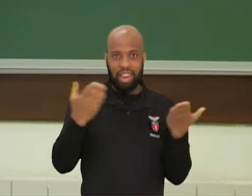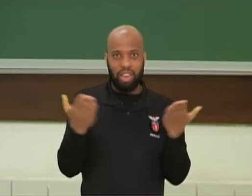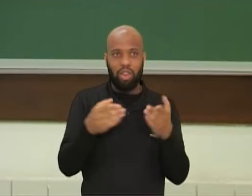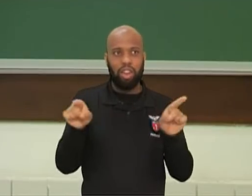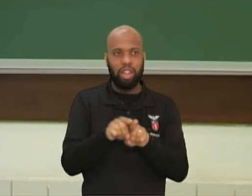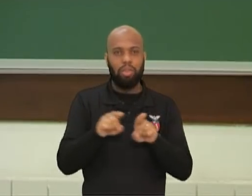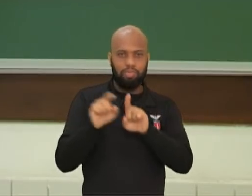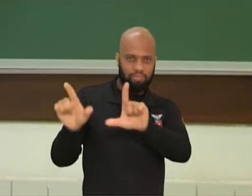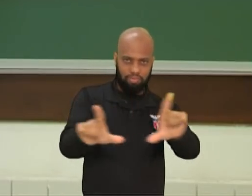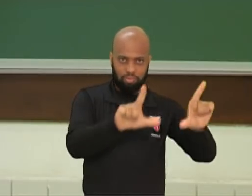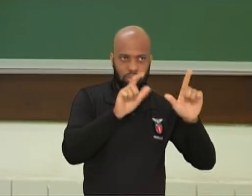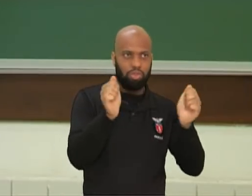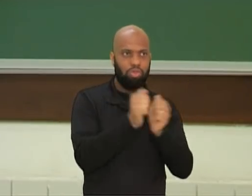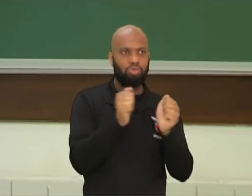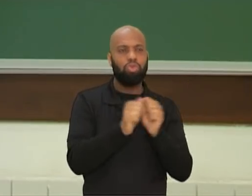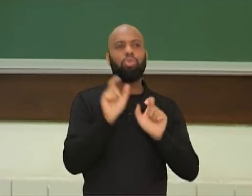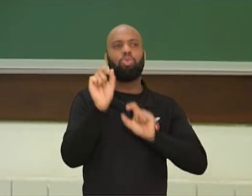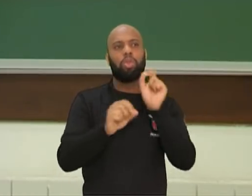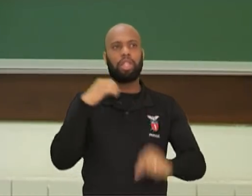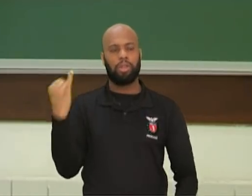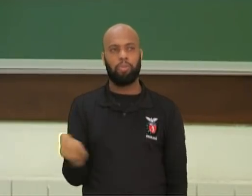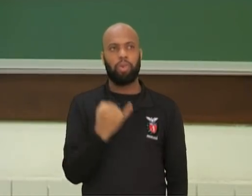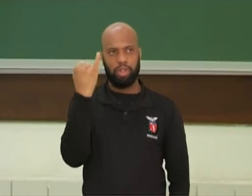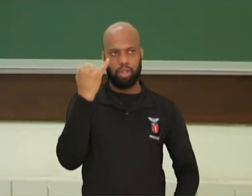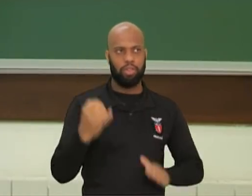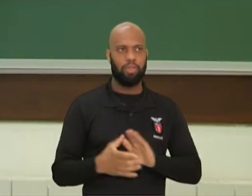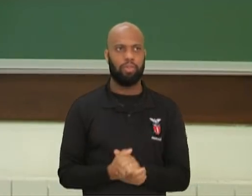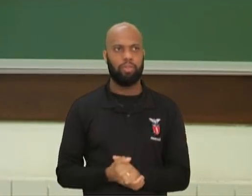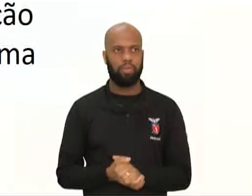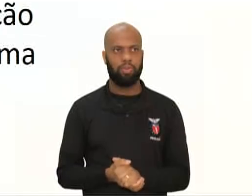na telinha um detalhe muito importante.